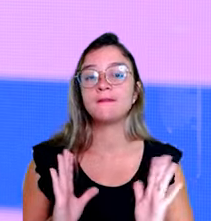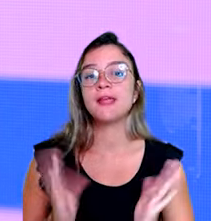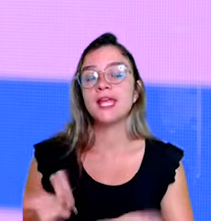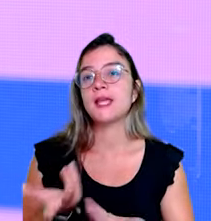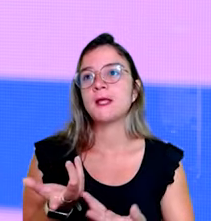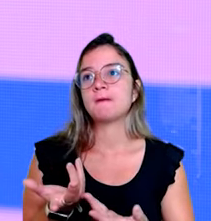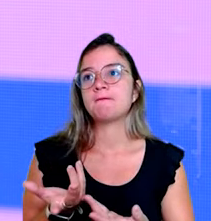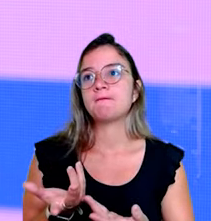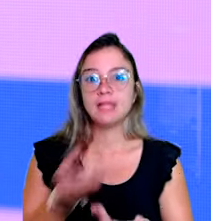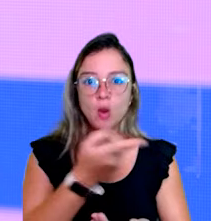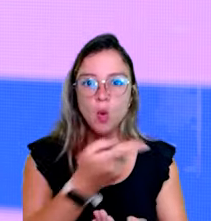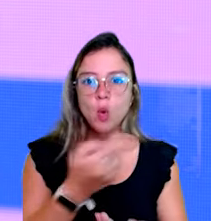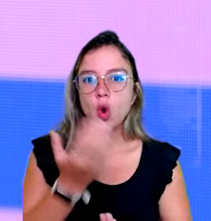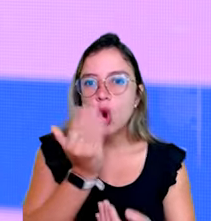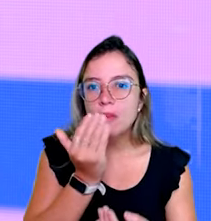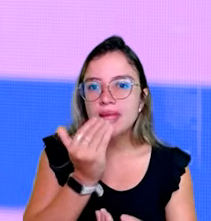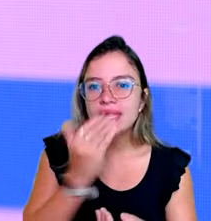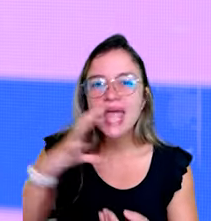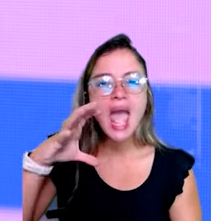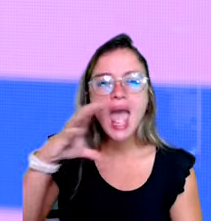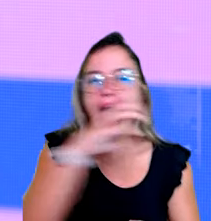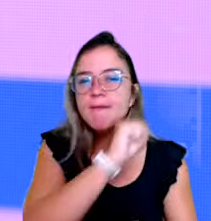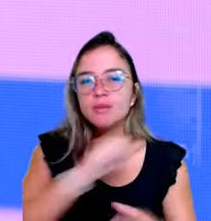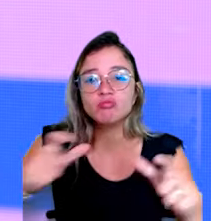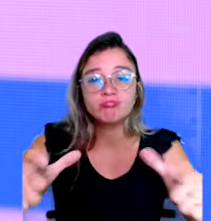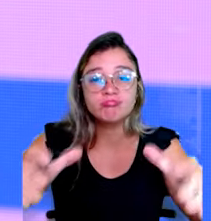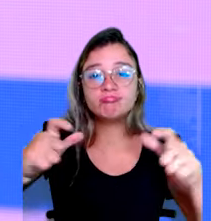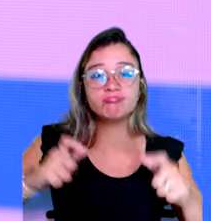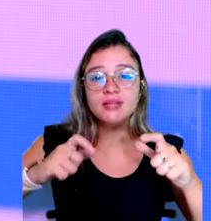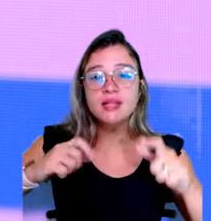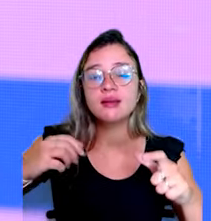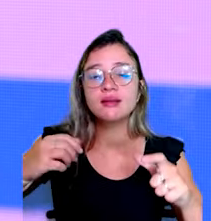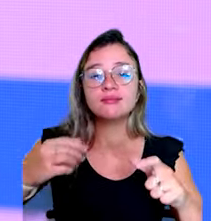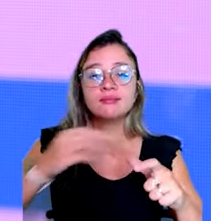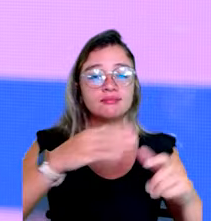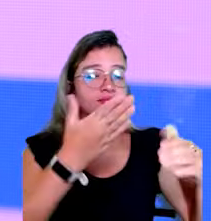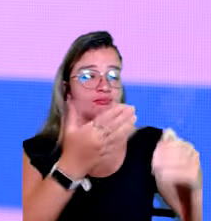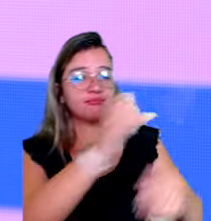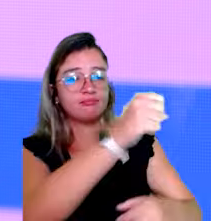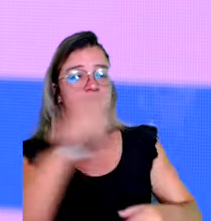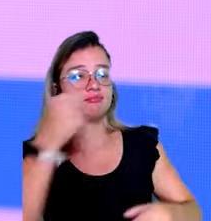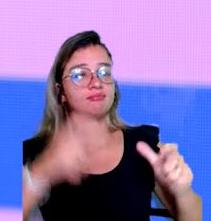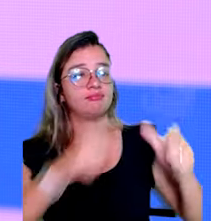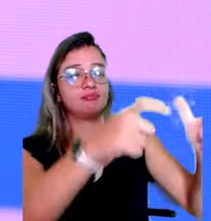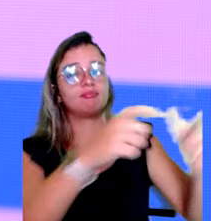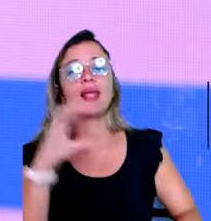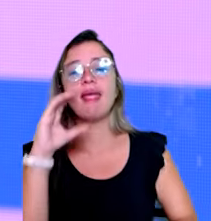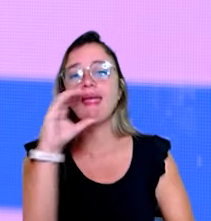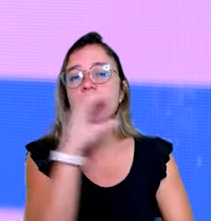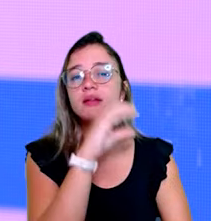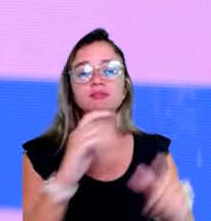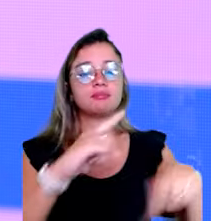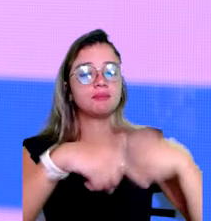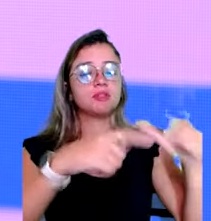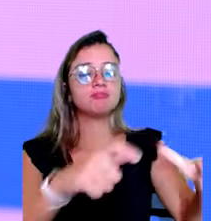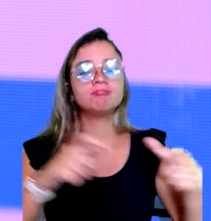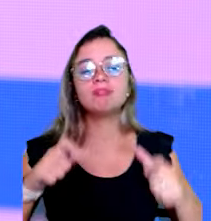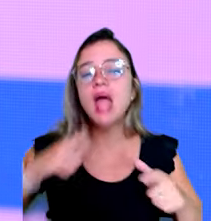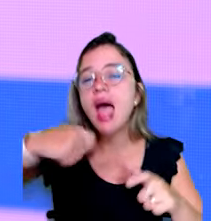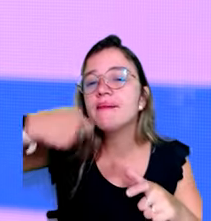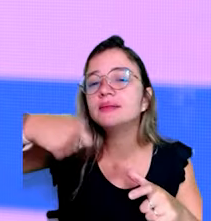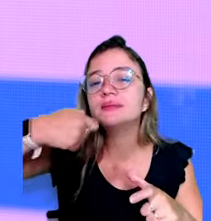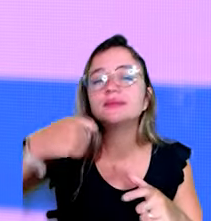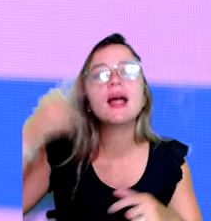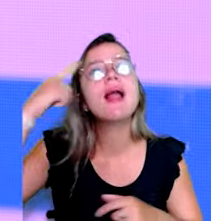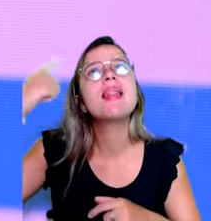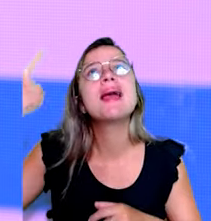Esse tipo de alimento a gente chama de comfort food, que é um alimento que lembra a infância, que lembra a comida da avó, que lembra a comida